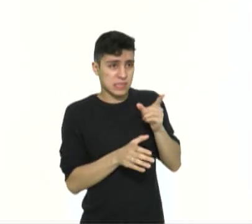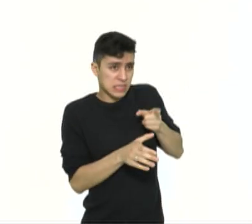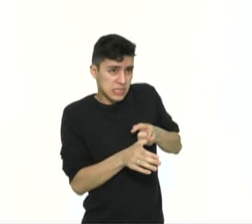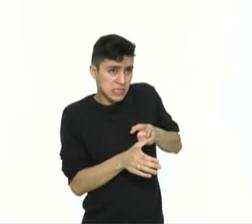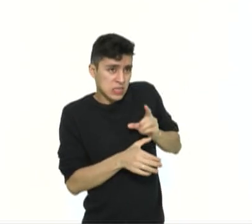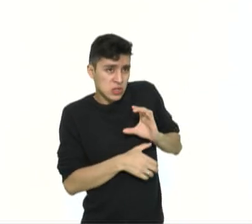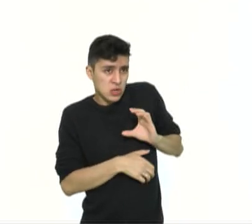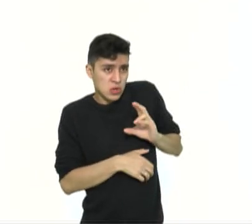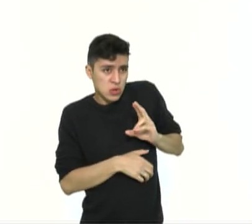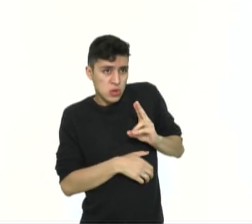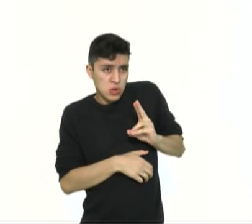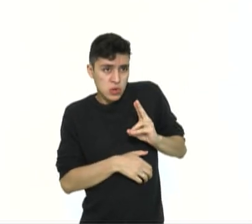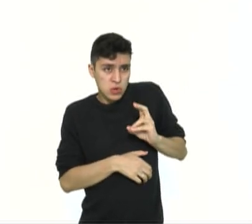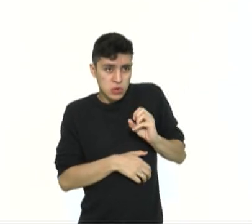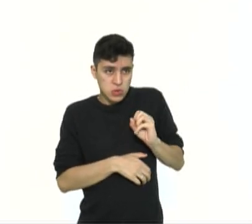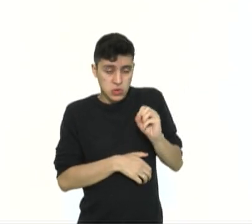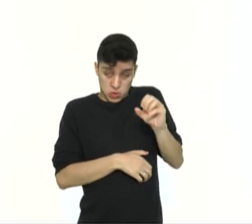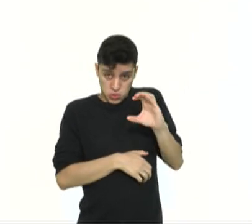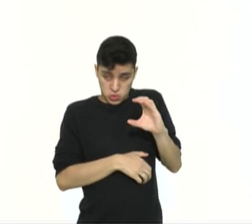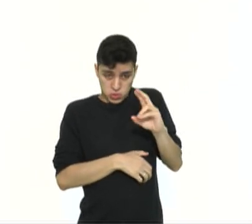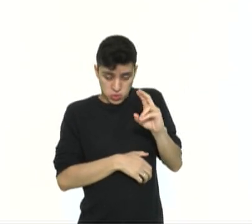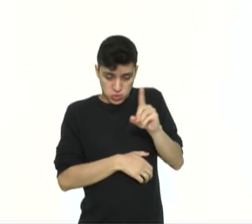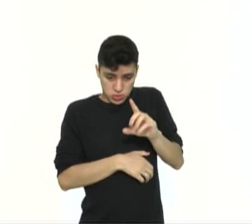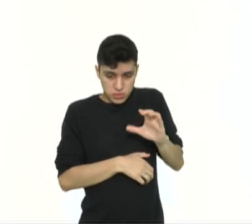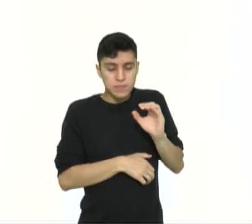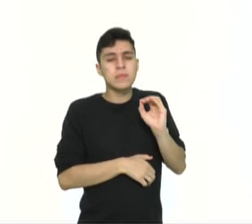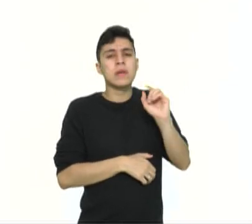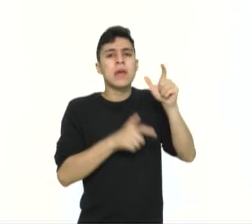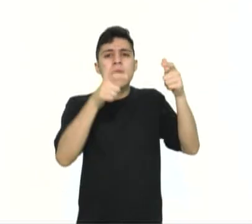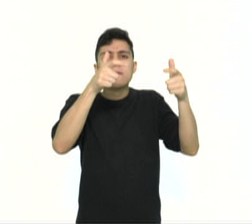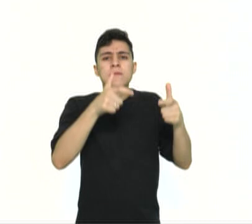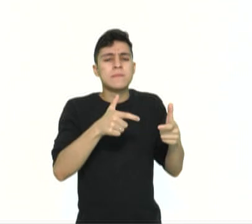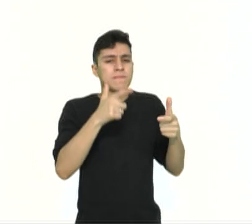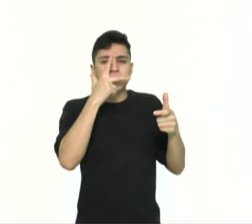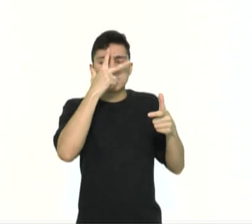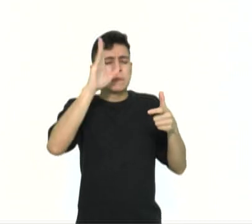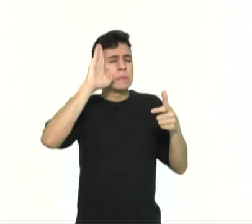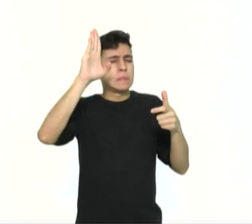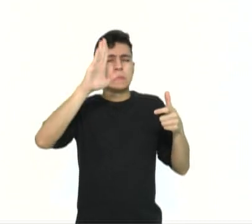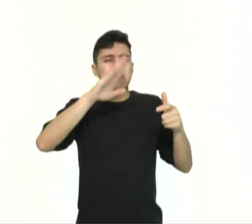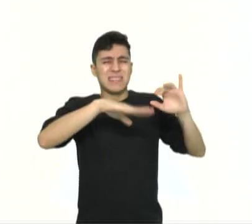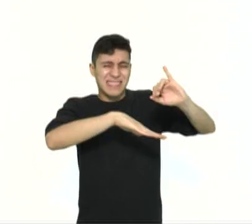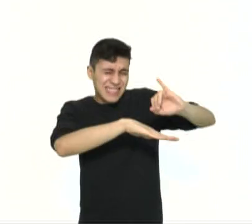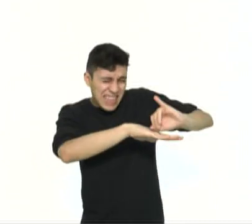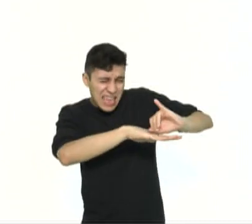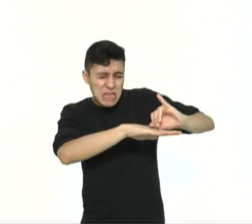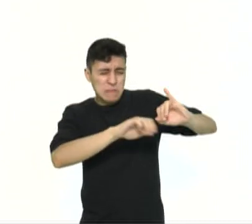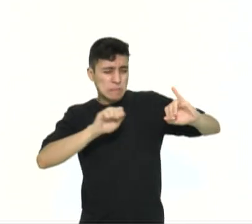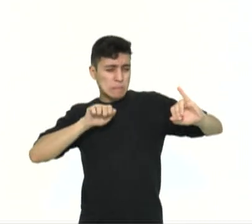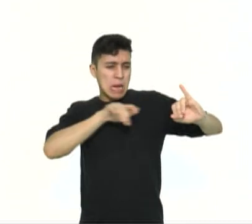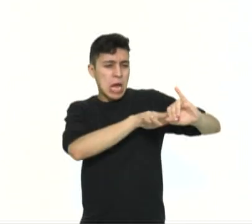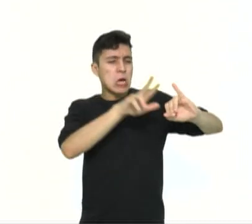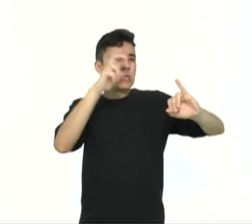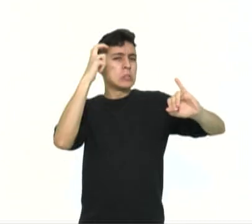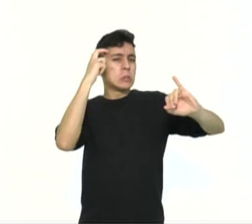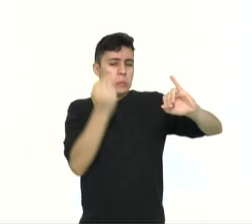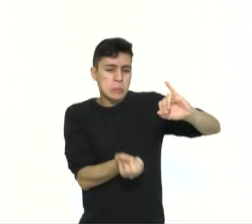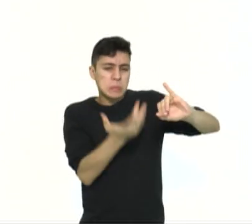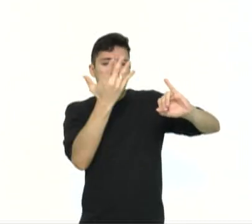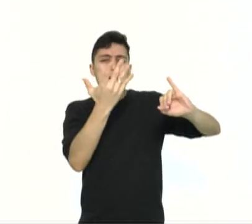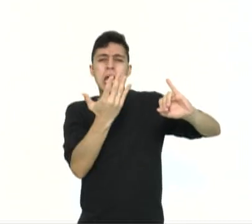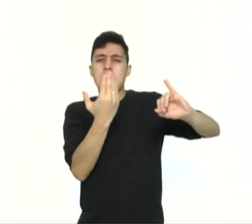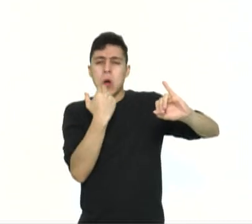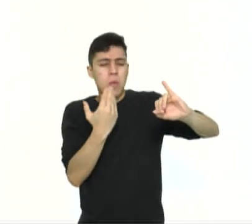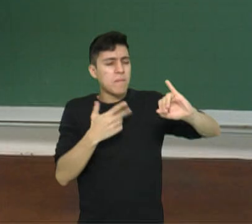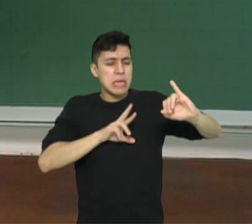grande centro político, religioso e cultural desse Império Inca. A produção agrícola era a base